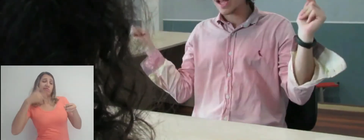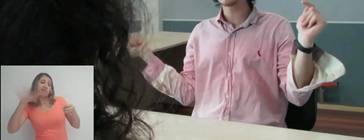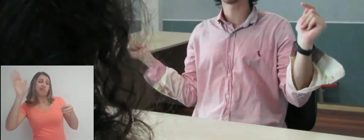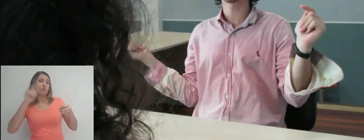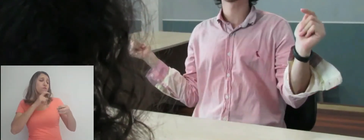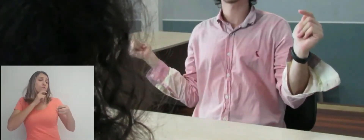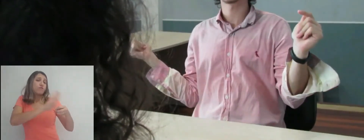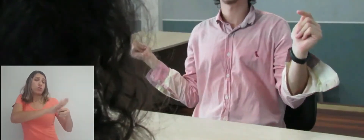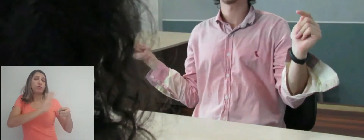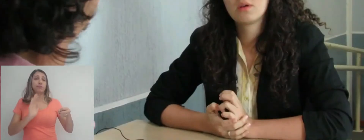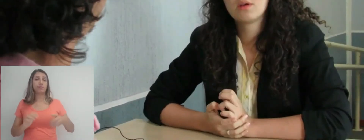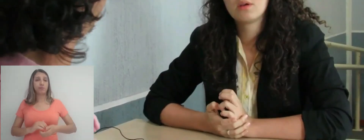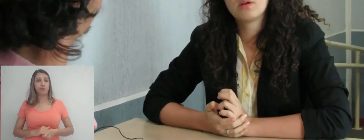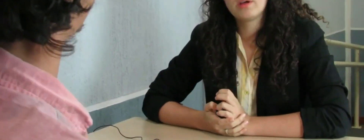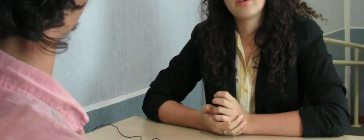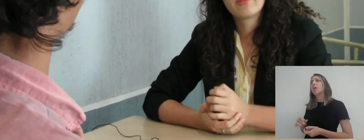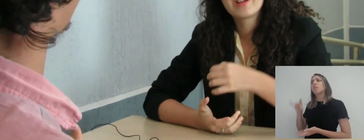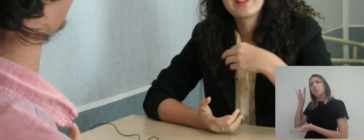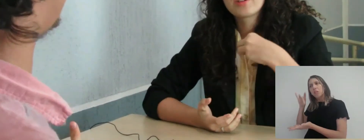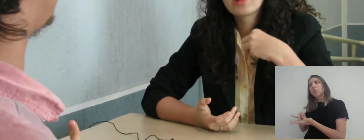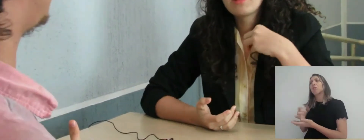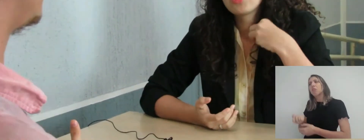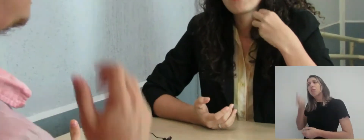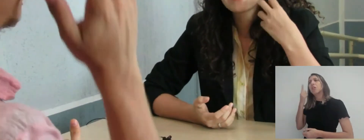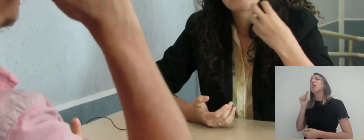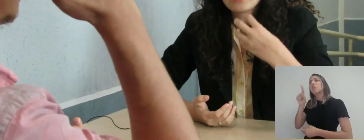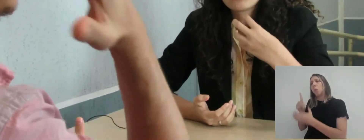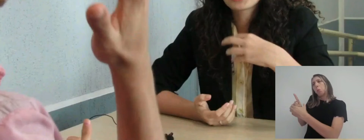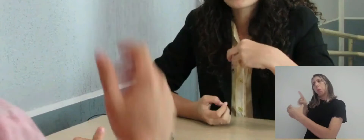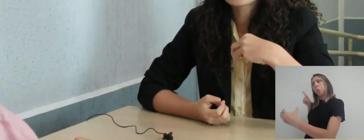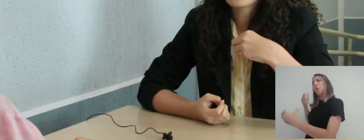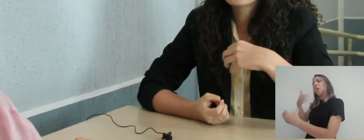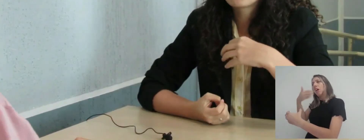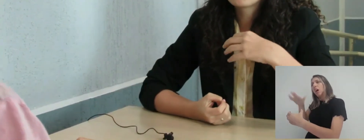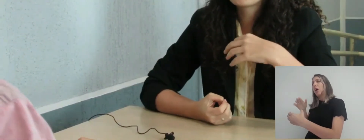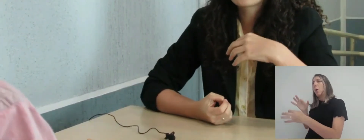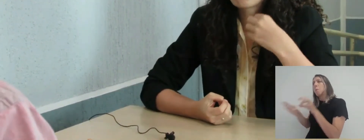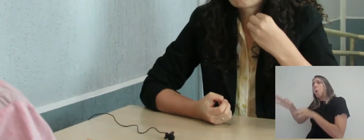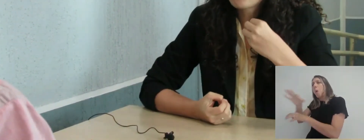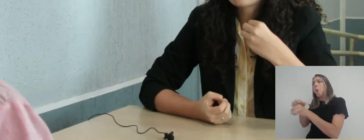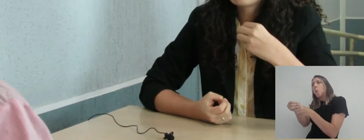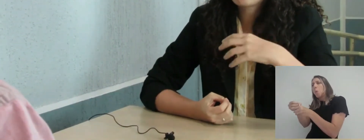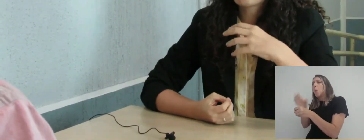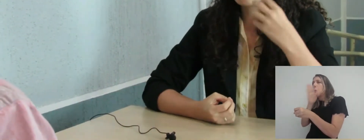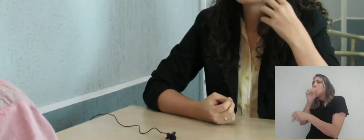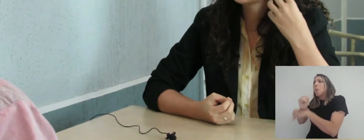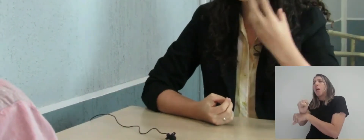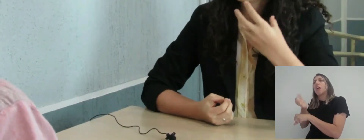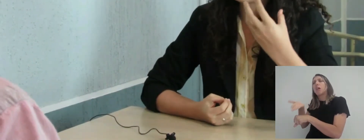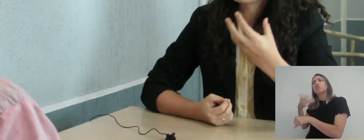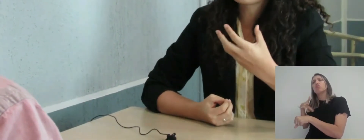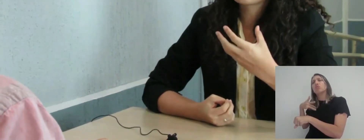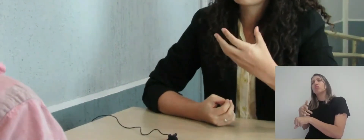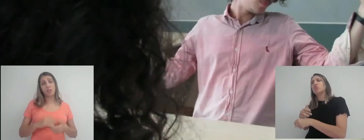eu caindo fora da situação. É um verdadeiro crime de omissão deixar essas partículas com pouco ou